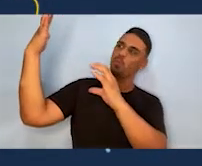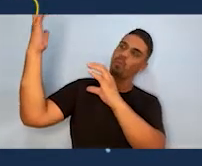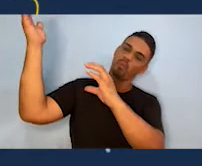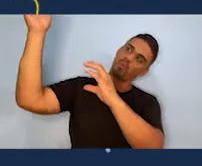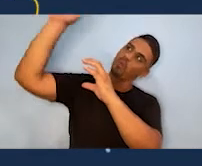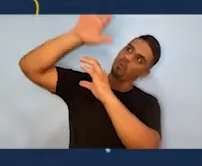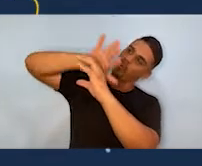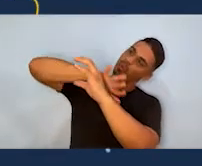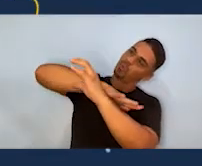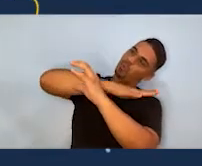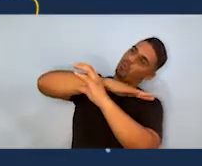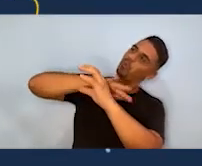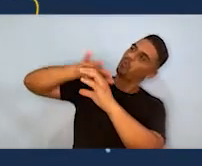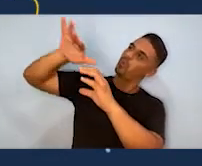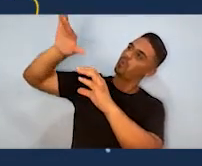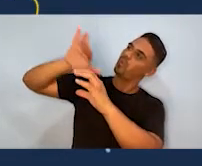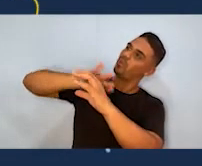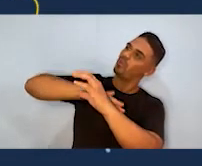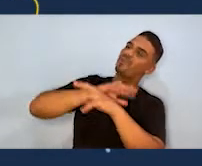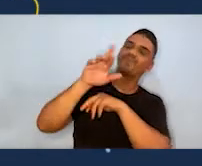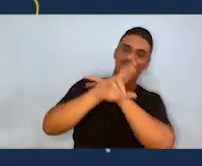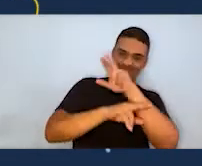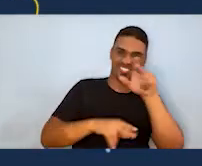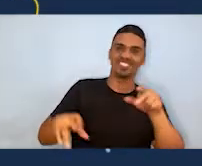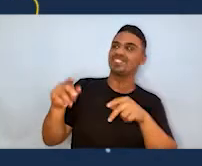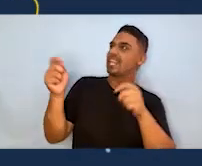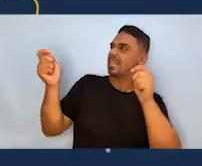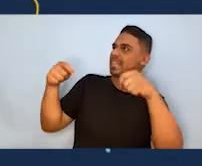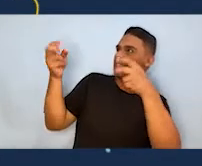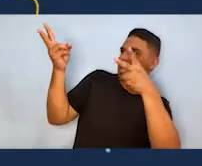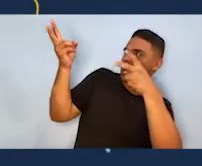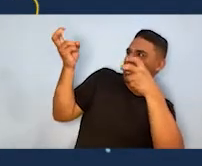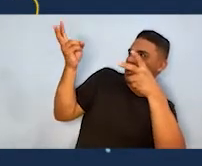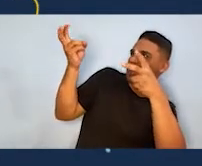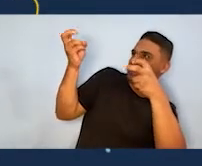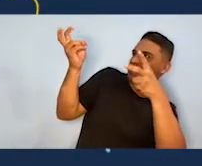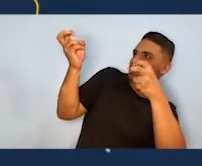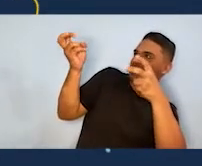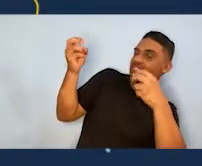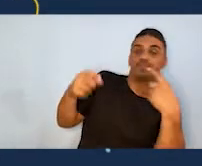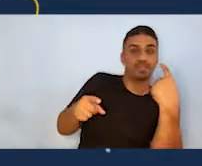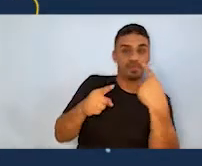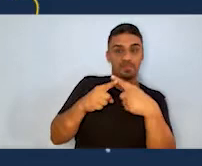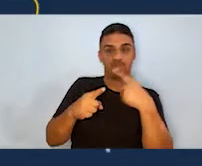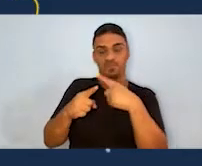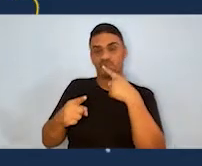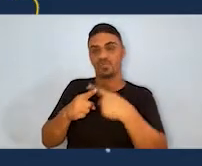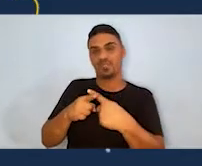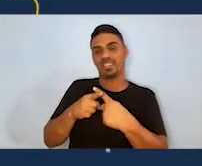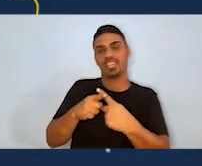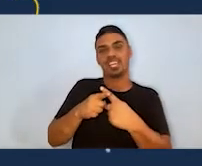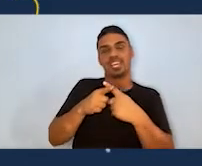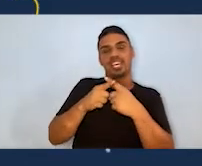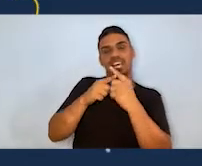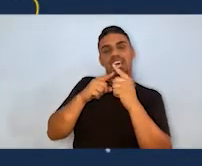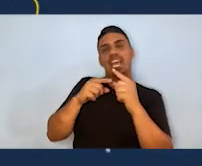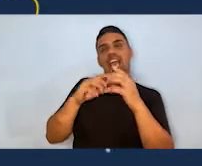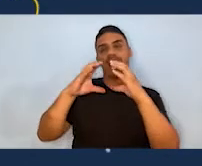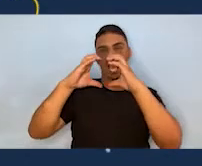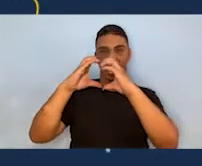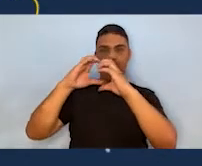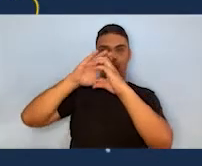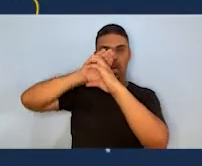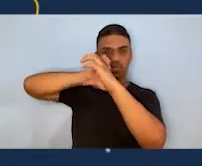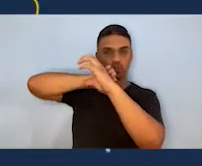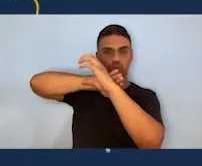no mesmo lugar. Ela vai estar aqui. Por quê? Porque a sombra, ela aparece onde a luz não bate,